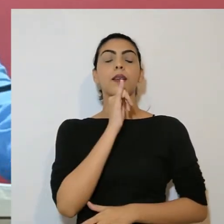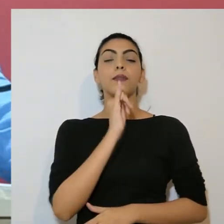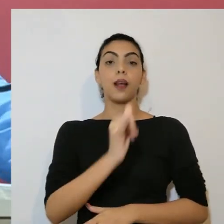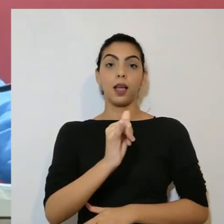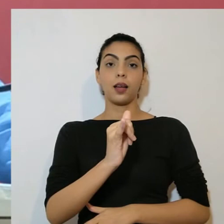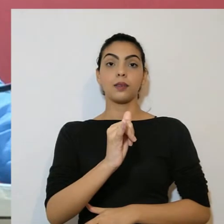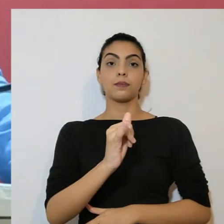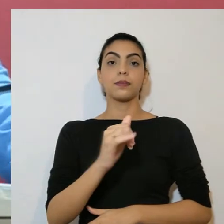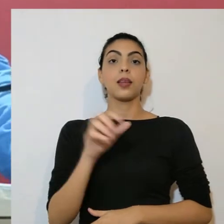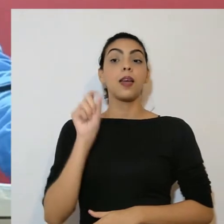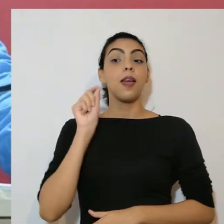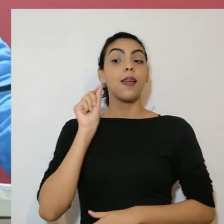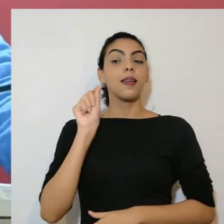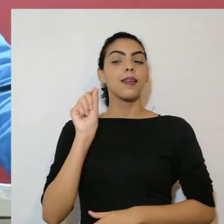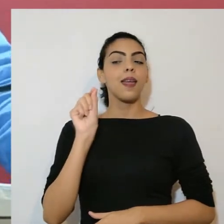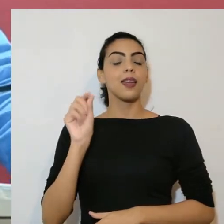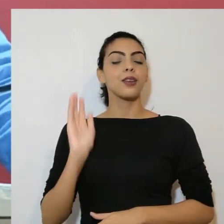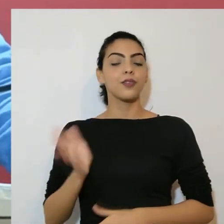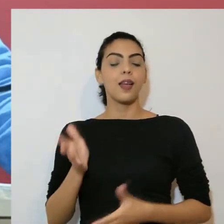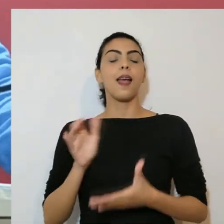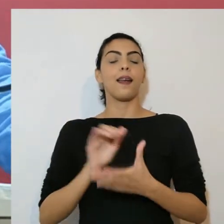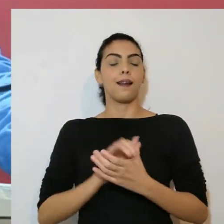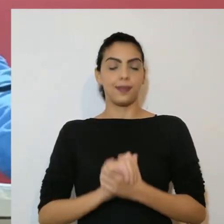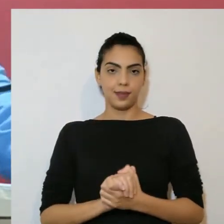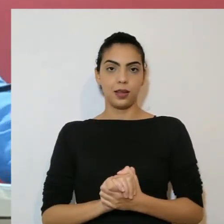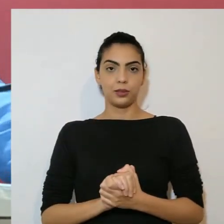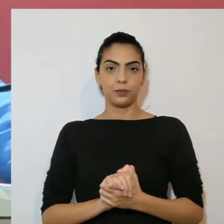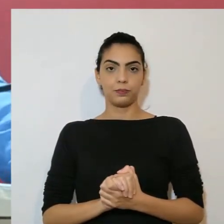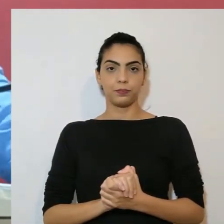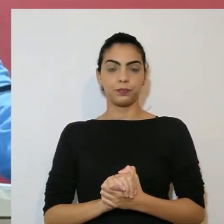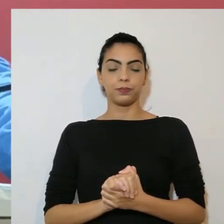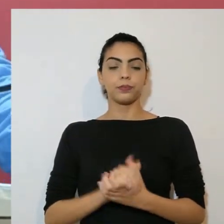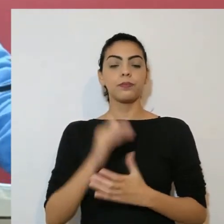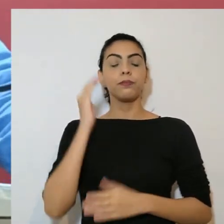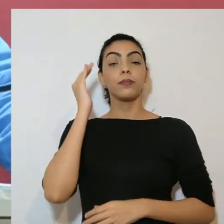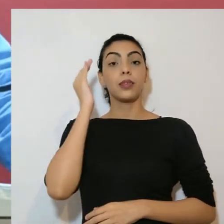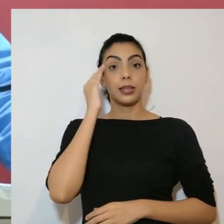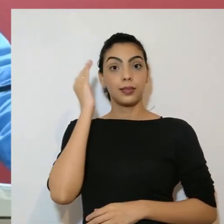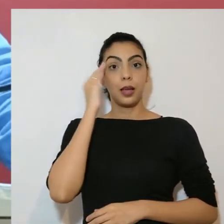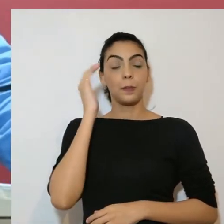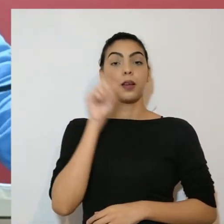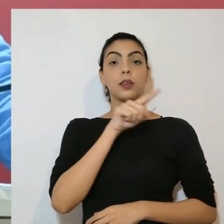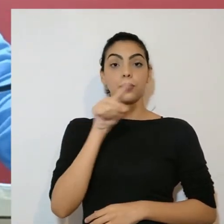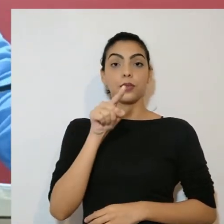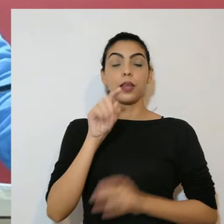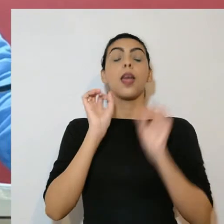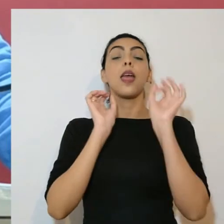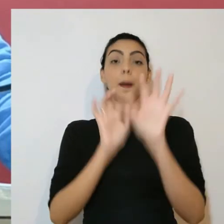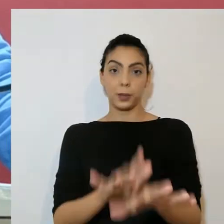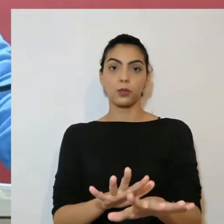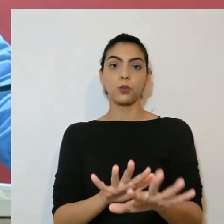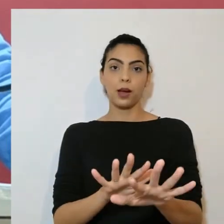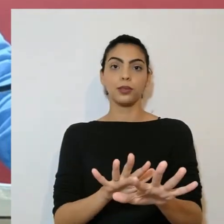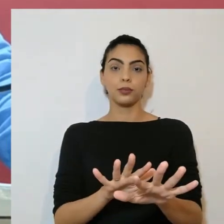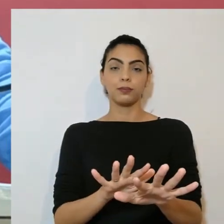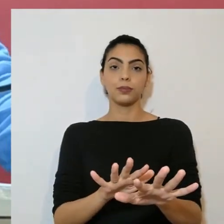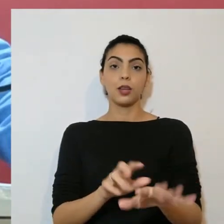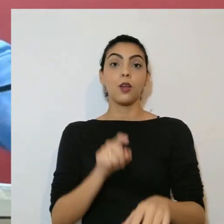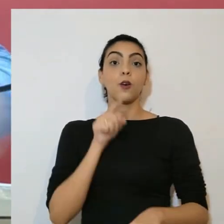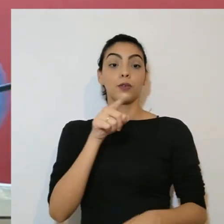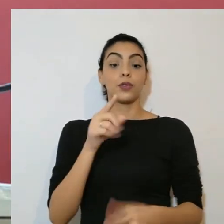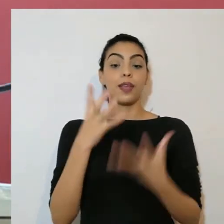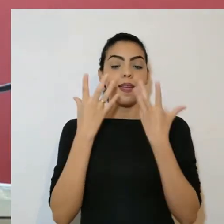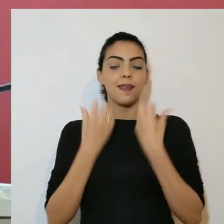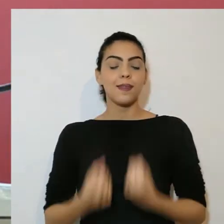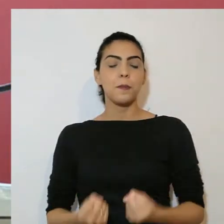uma palavra. Quem é casado, saiba que você é uma pessoa abençoada.